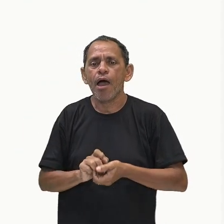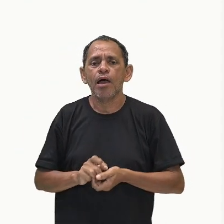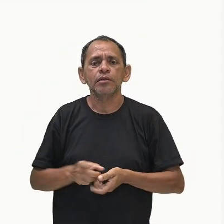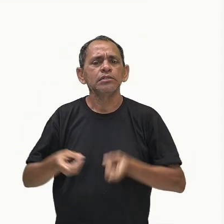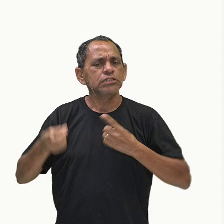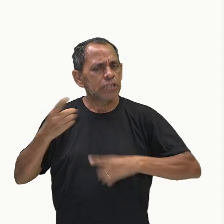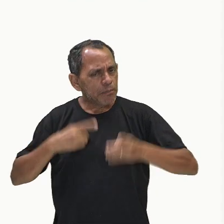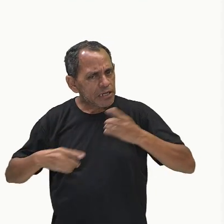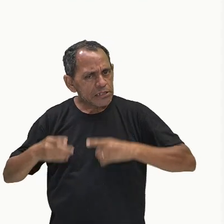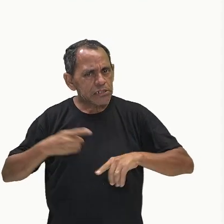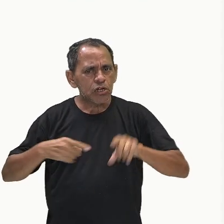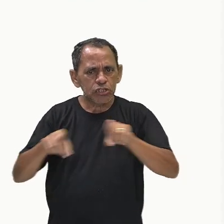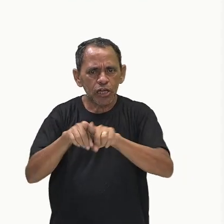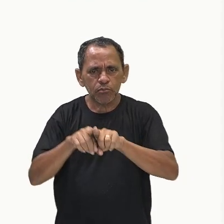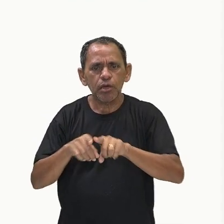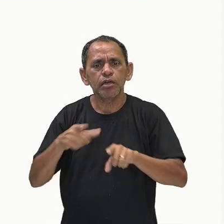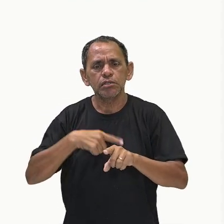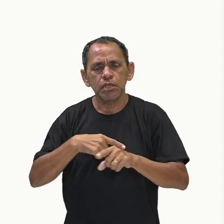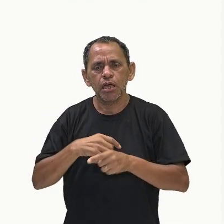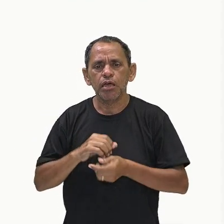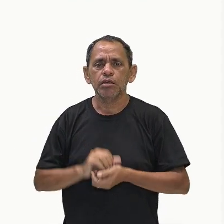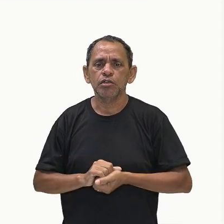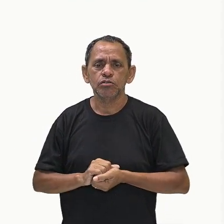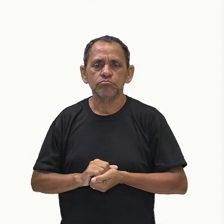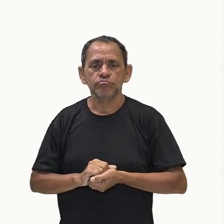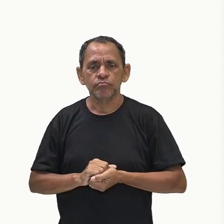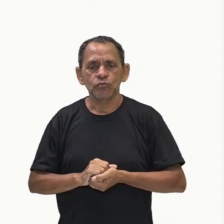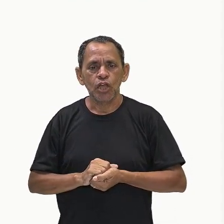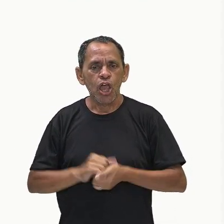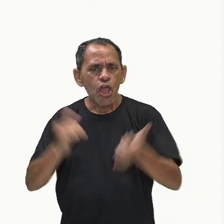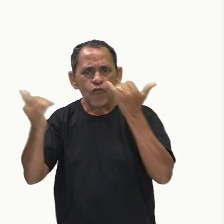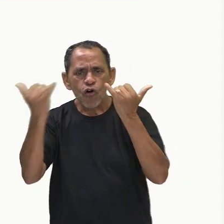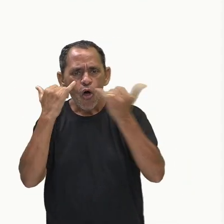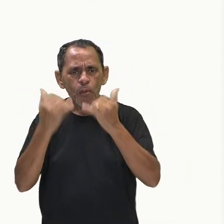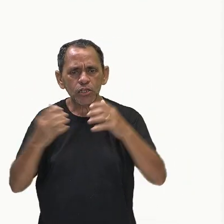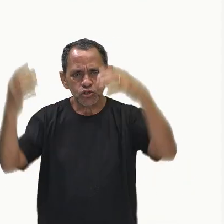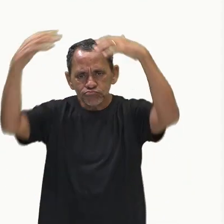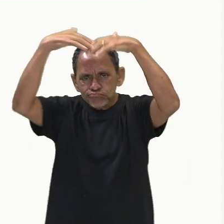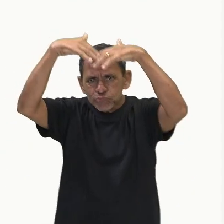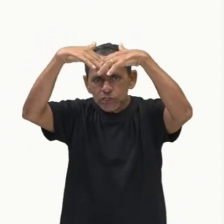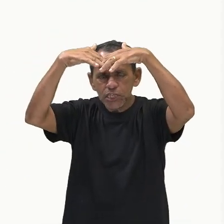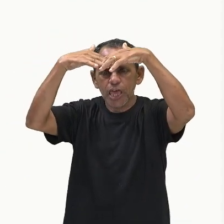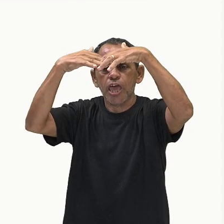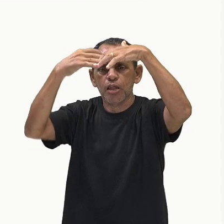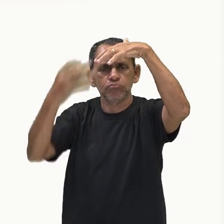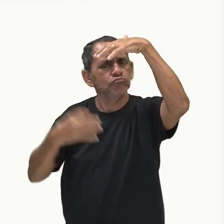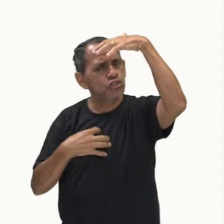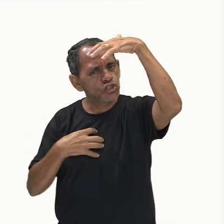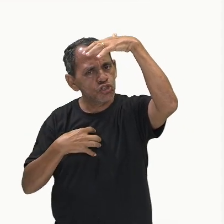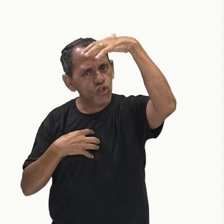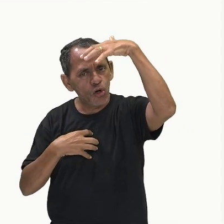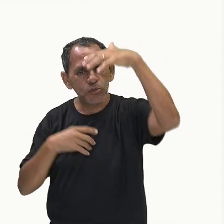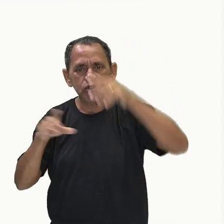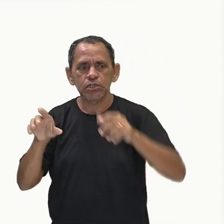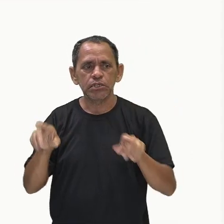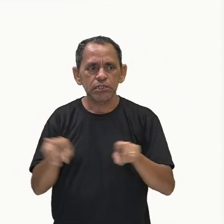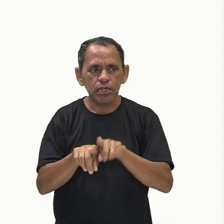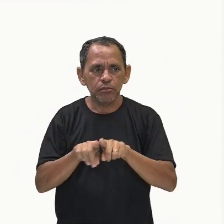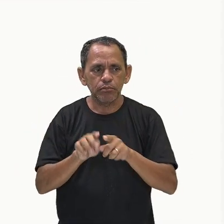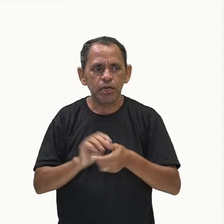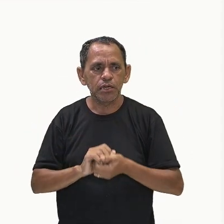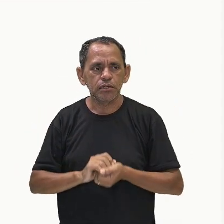sinais, né, cerebrais que vão indicar esses sinais e sintomas, enxaqueca, tá? Que